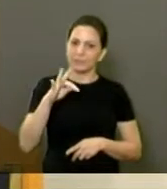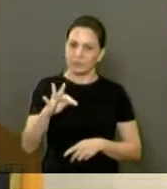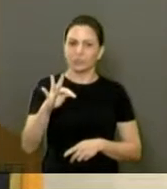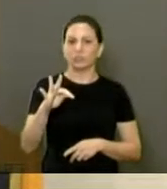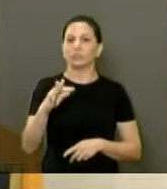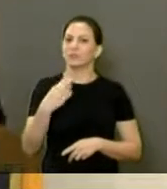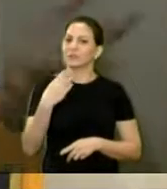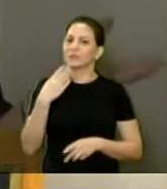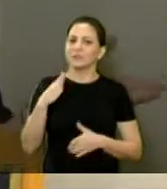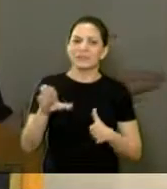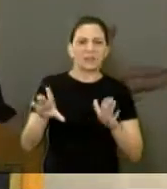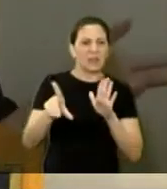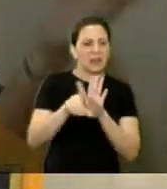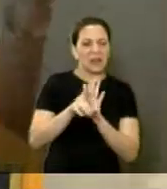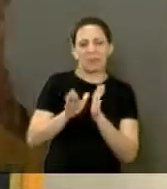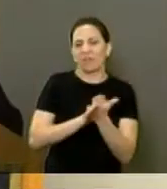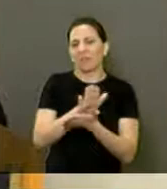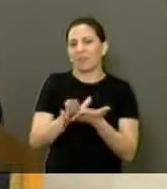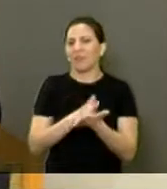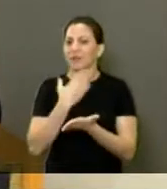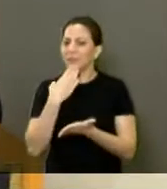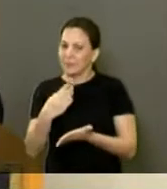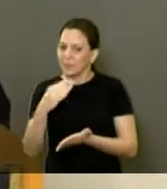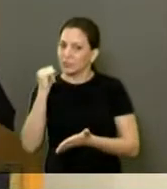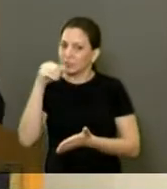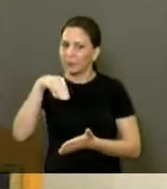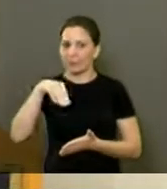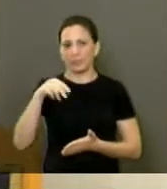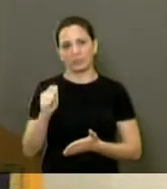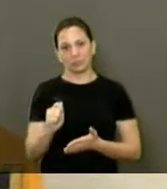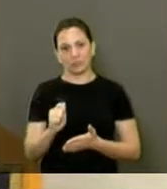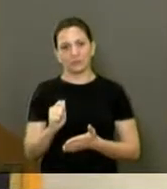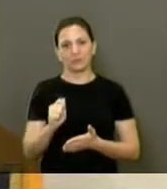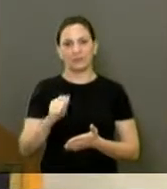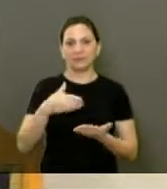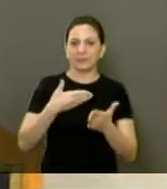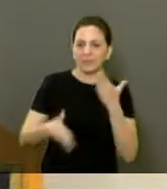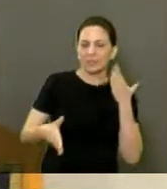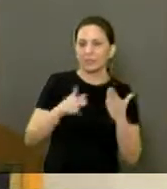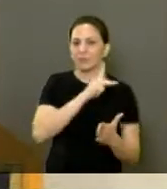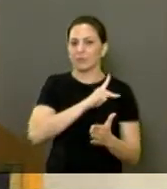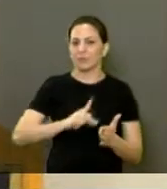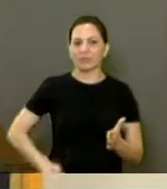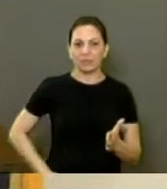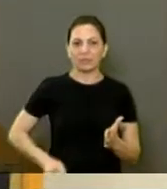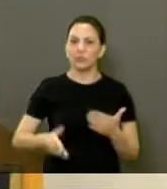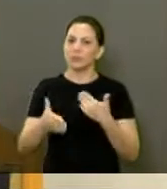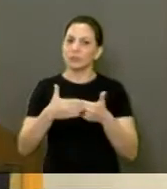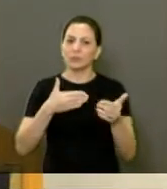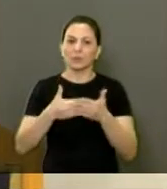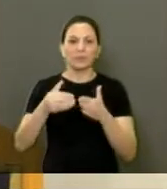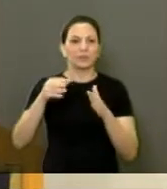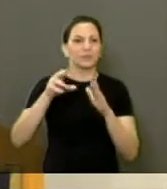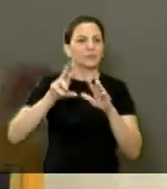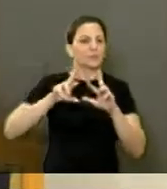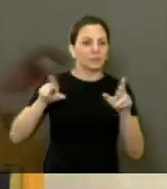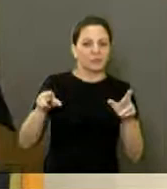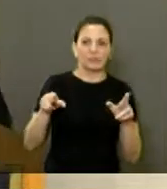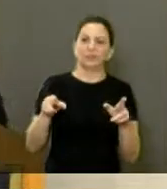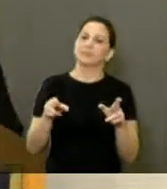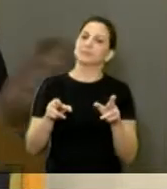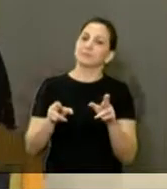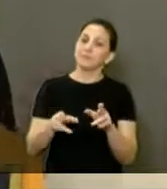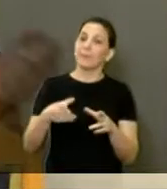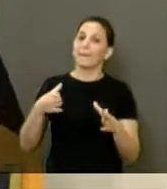momento. Podemos vir a ter ou podemos vir a não ter, mas não é essa uma questão colocada agora. No entanto, esse tipo